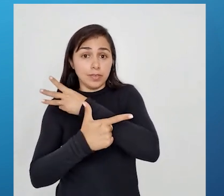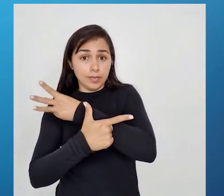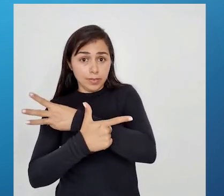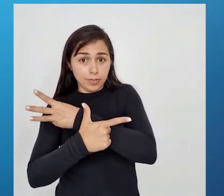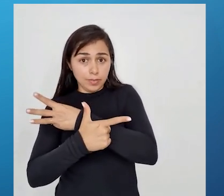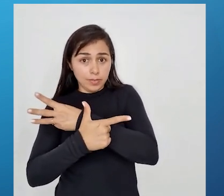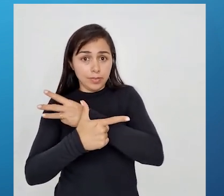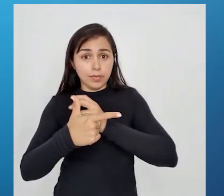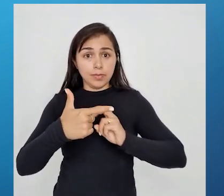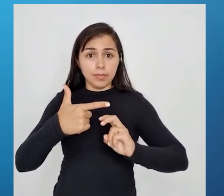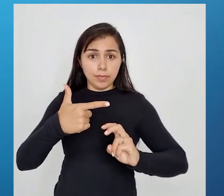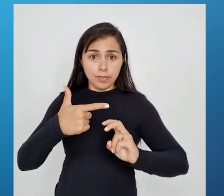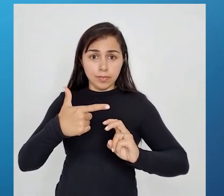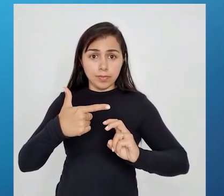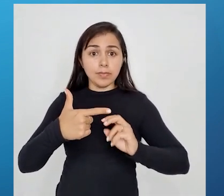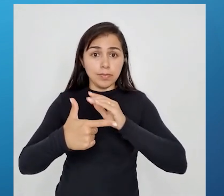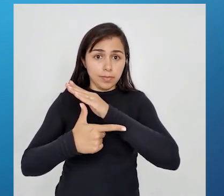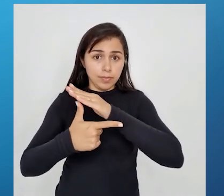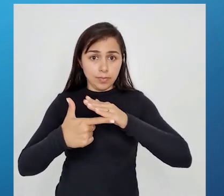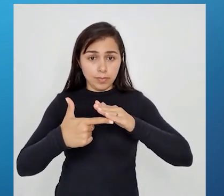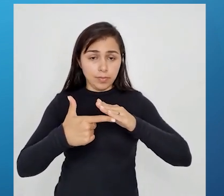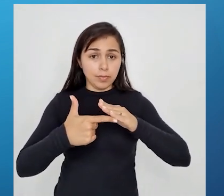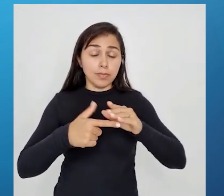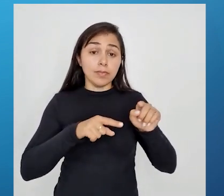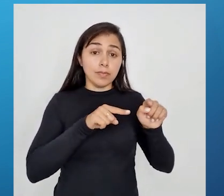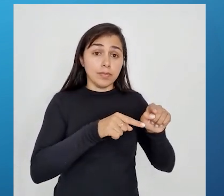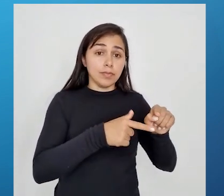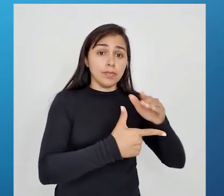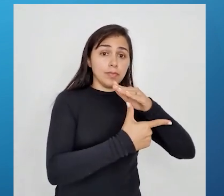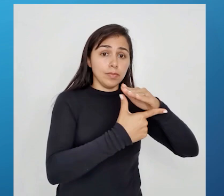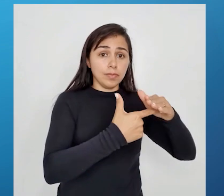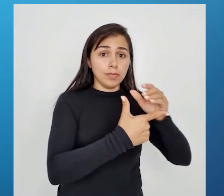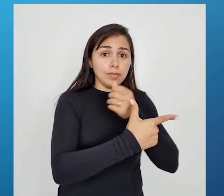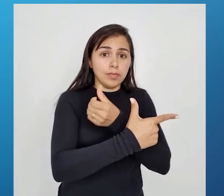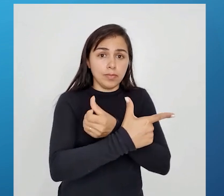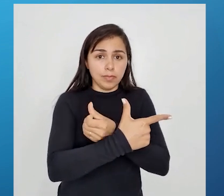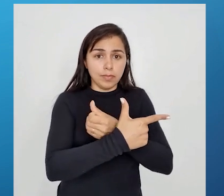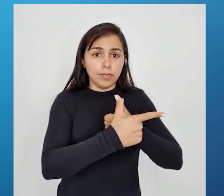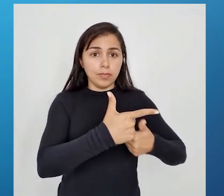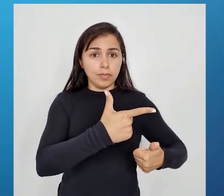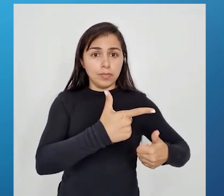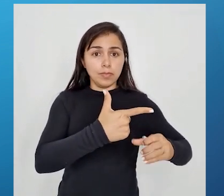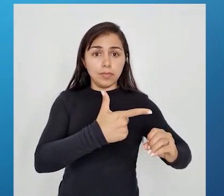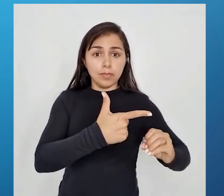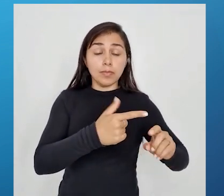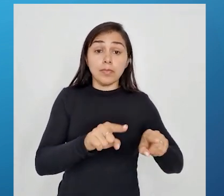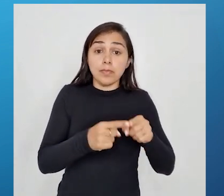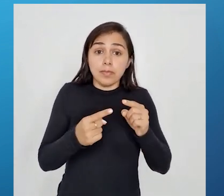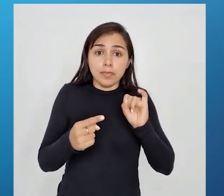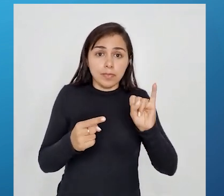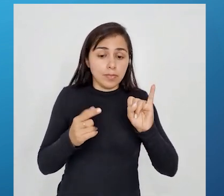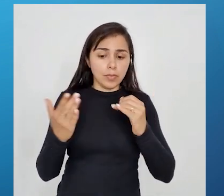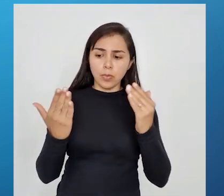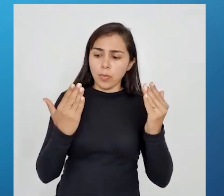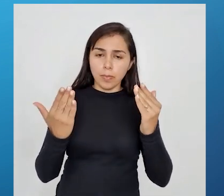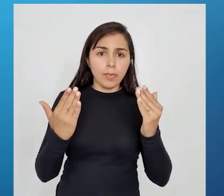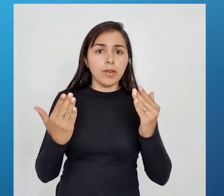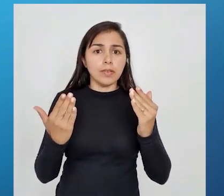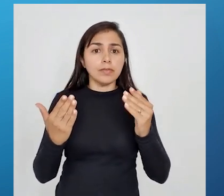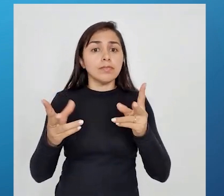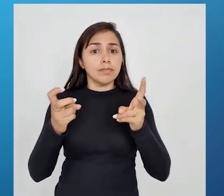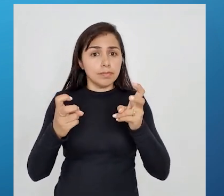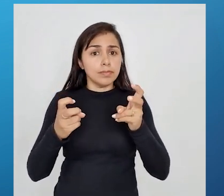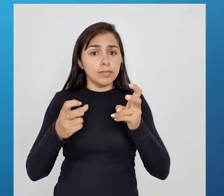6 e 10. E você aplicar uma dessas relações, ela vai acabar sendo